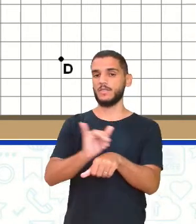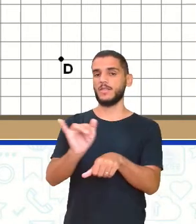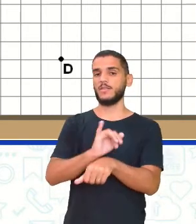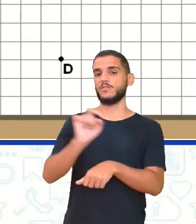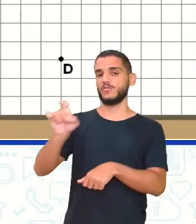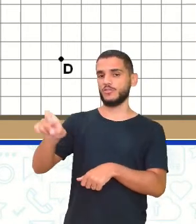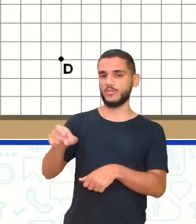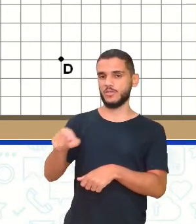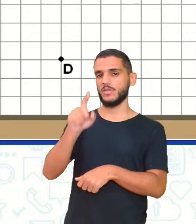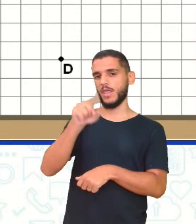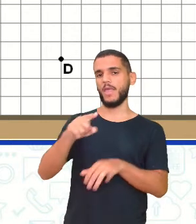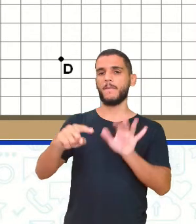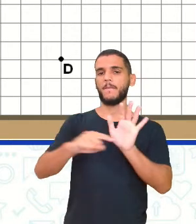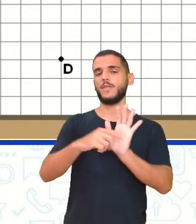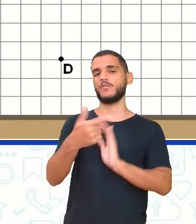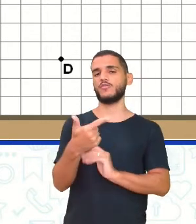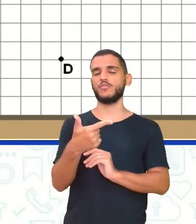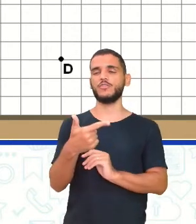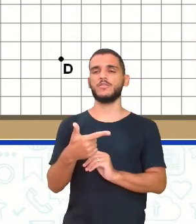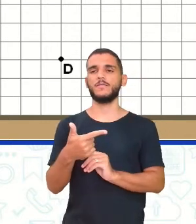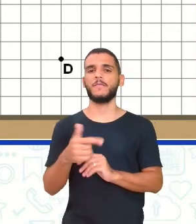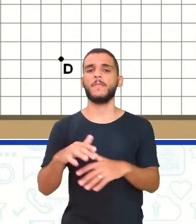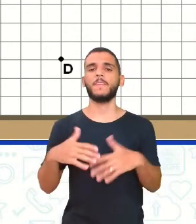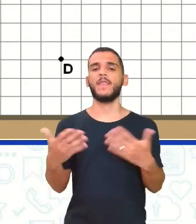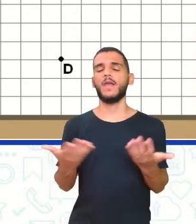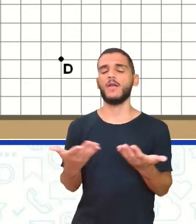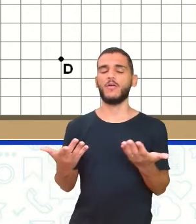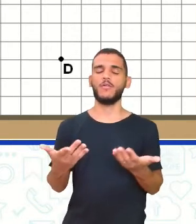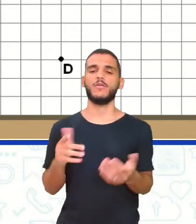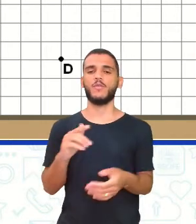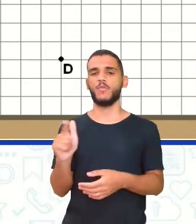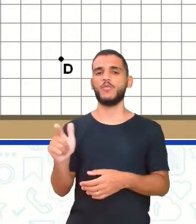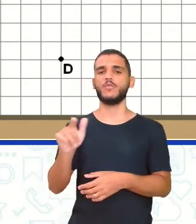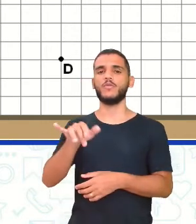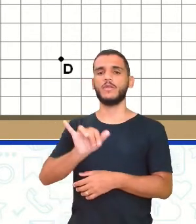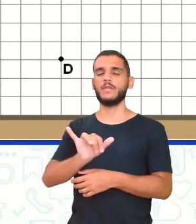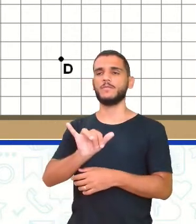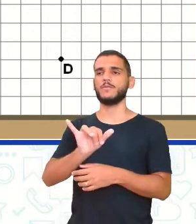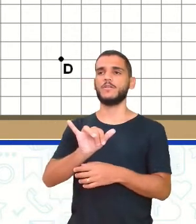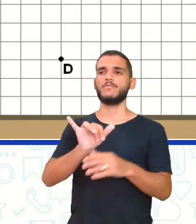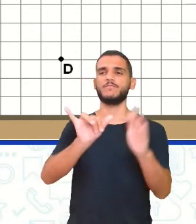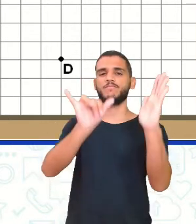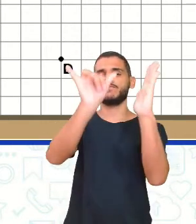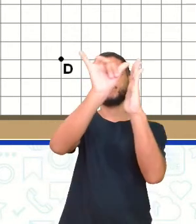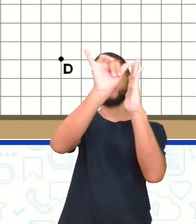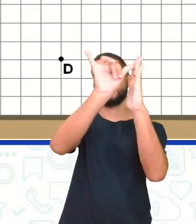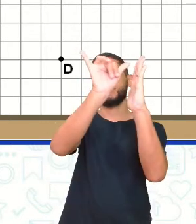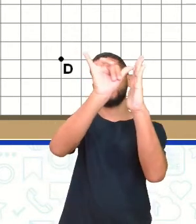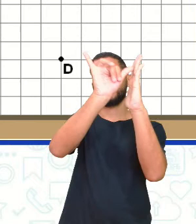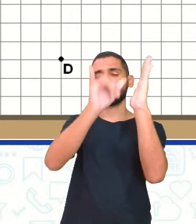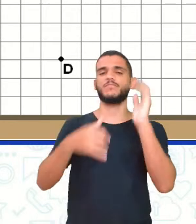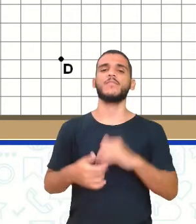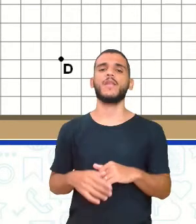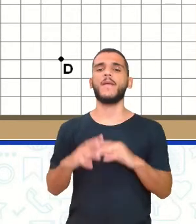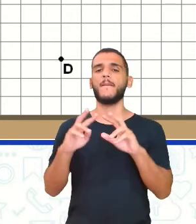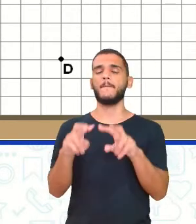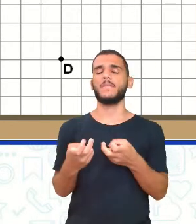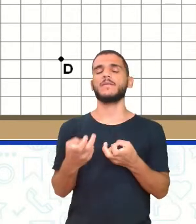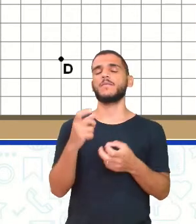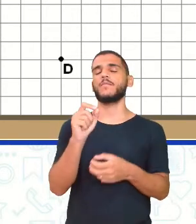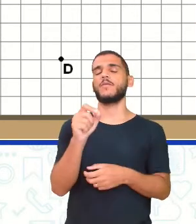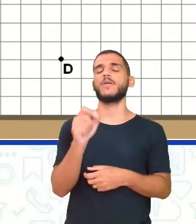menos 2. E quem é meu Y? Olha, gente, o Y, percebam que quando eu faço